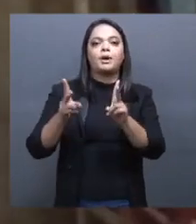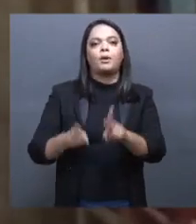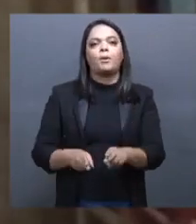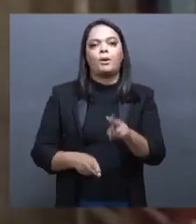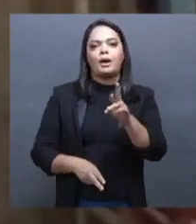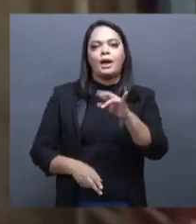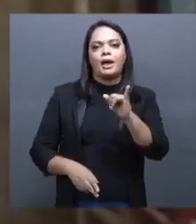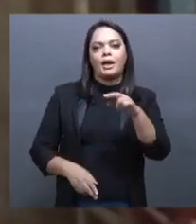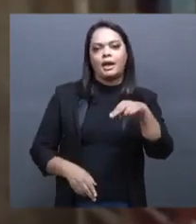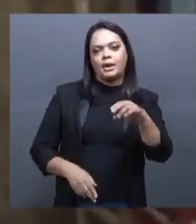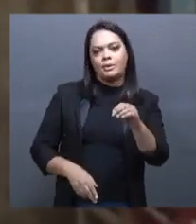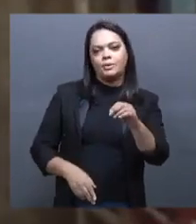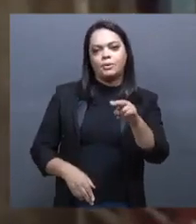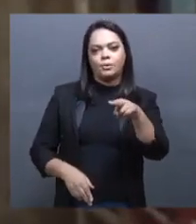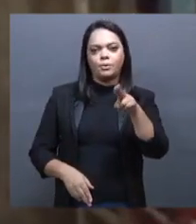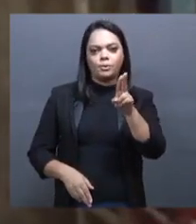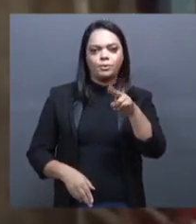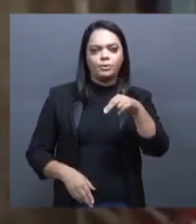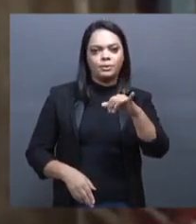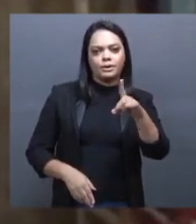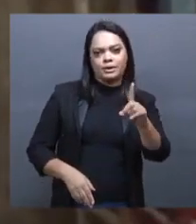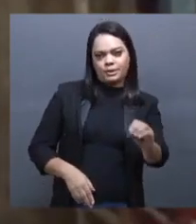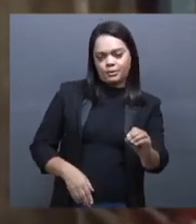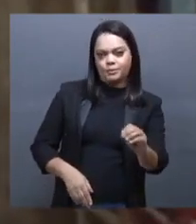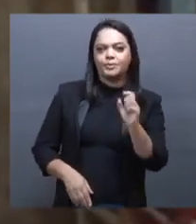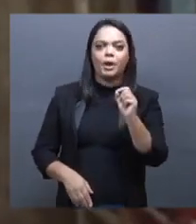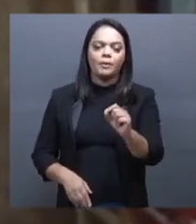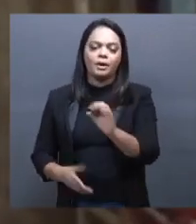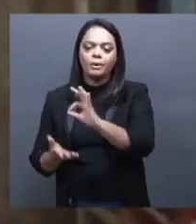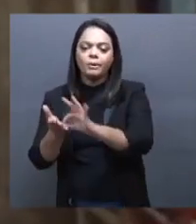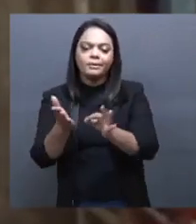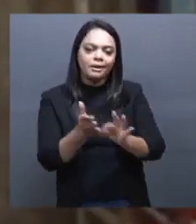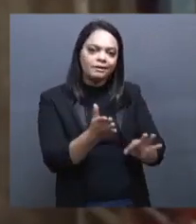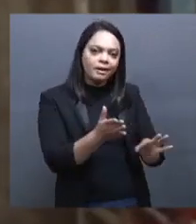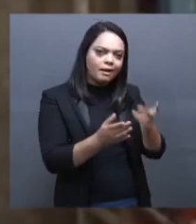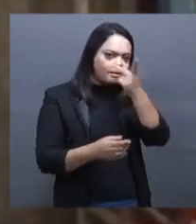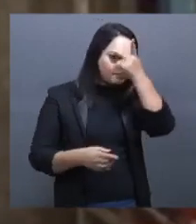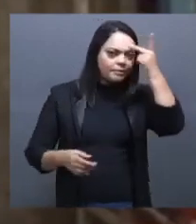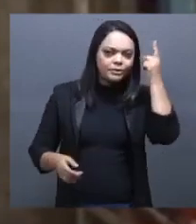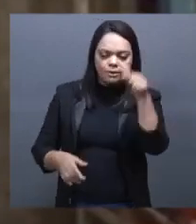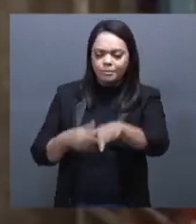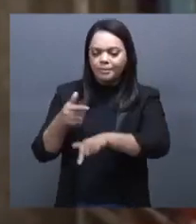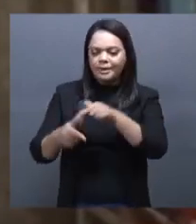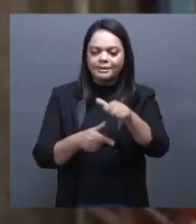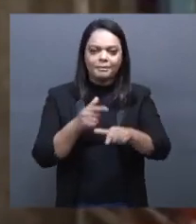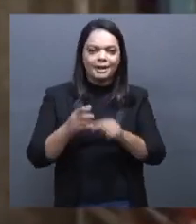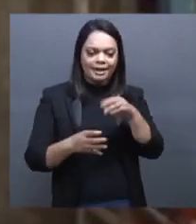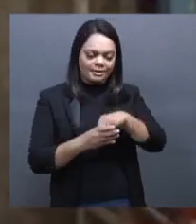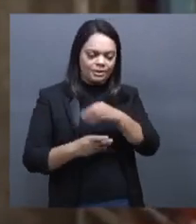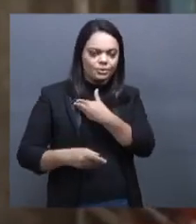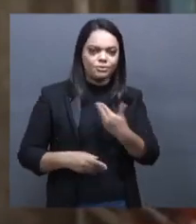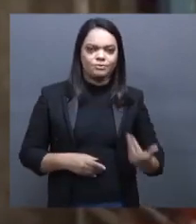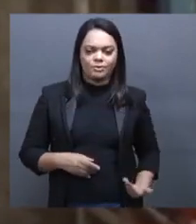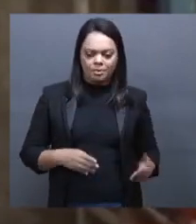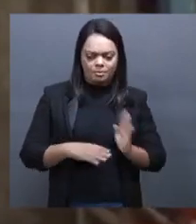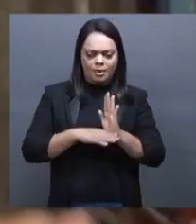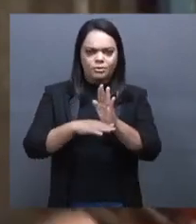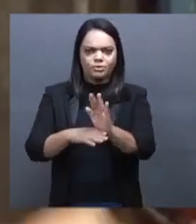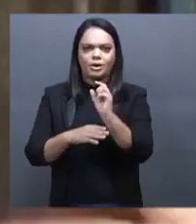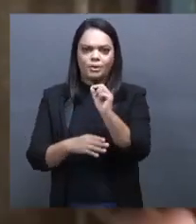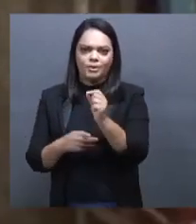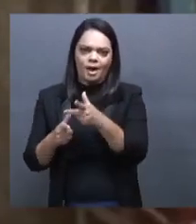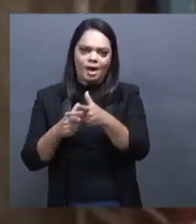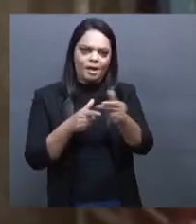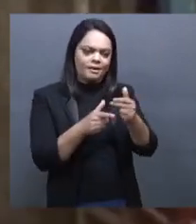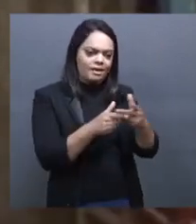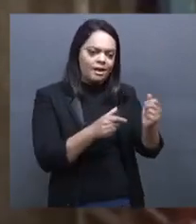é a contratação de pessoas para trabalharem para o governo no combate direto à pandemia, né? O que alguns vêm chamando de